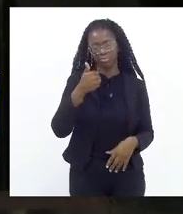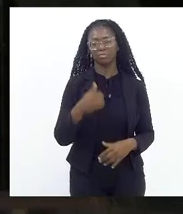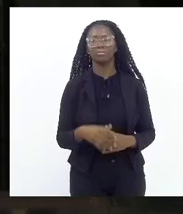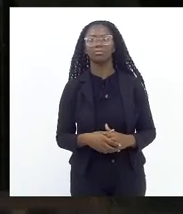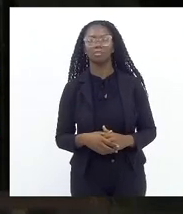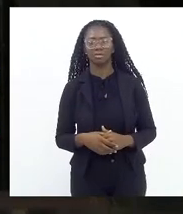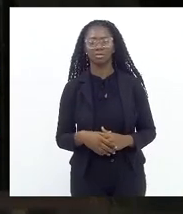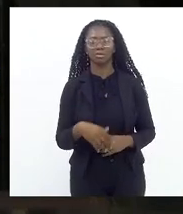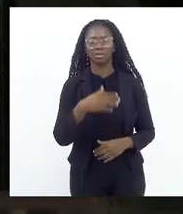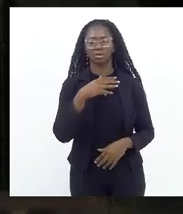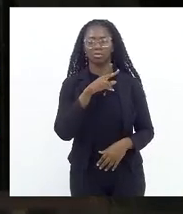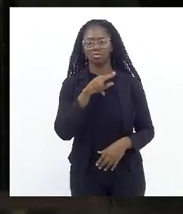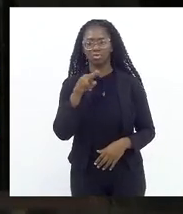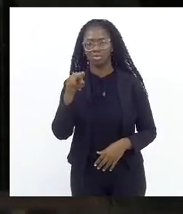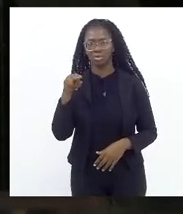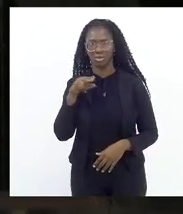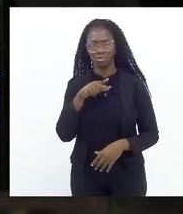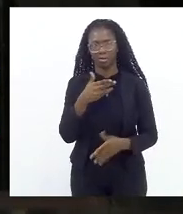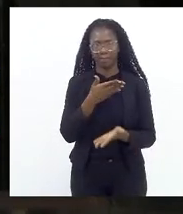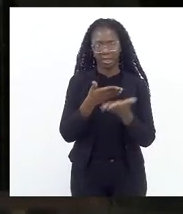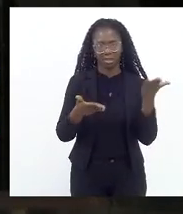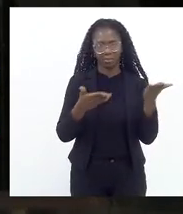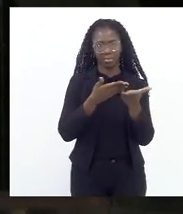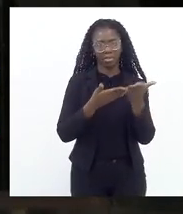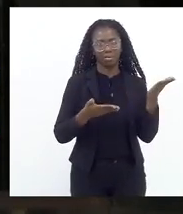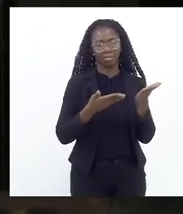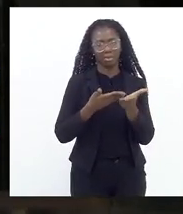os irmãos e irmãs que perdemos em todo o Brasil.